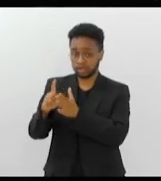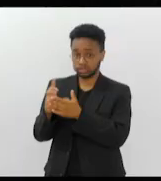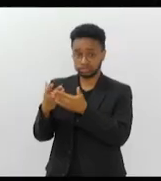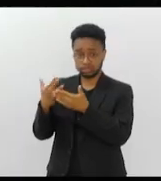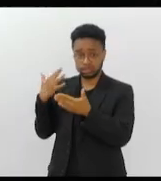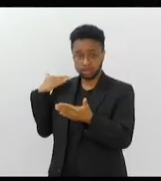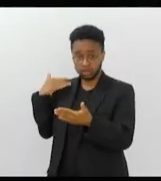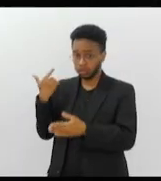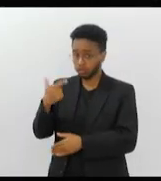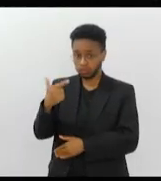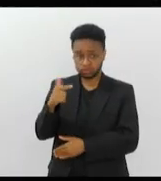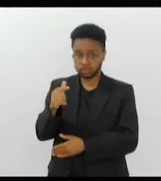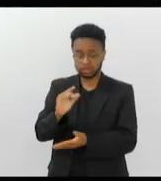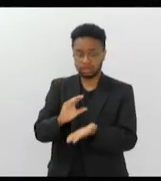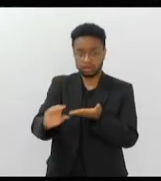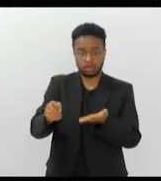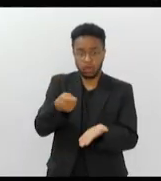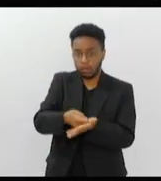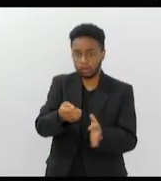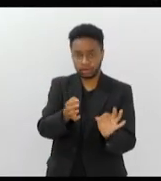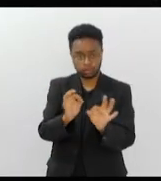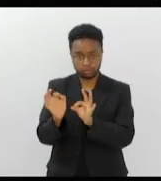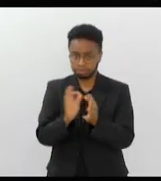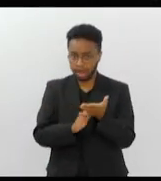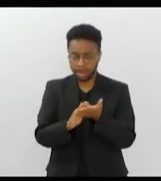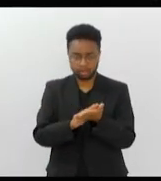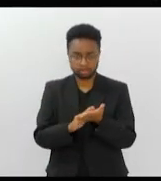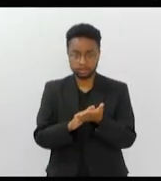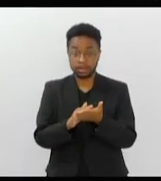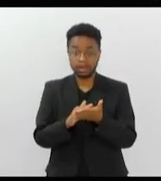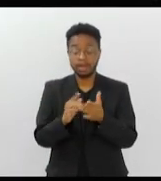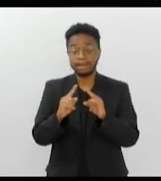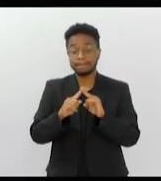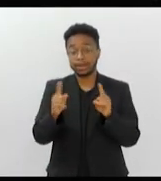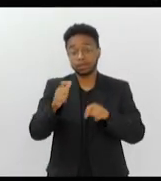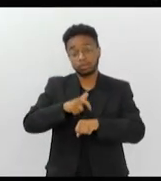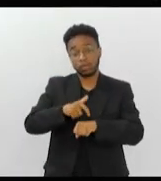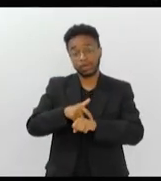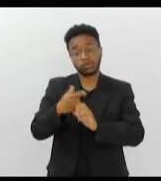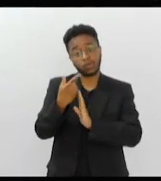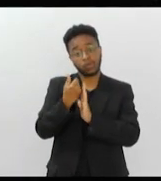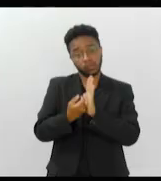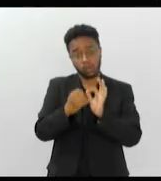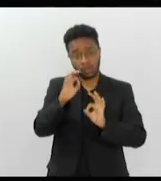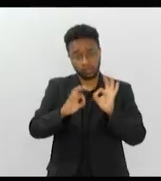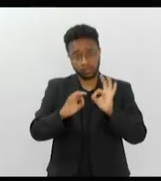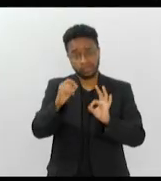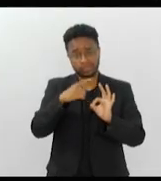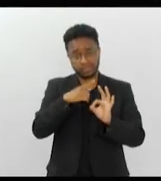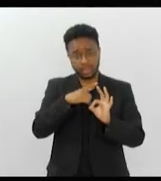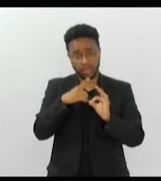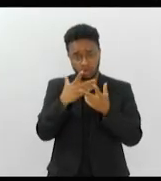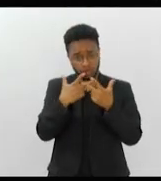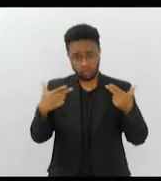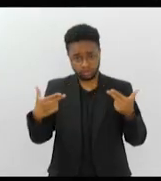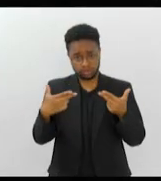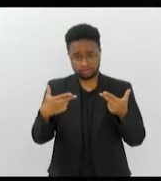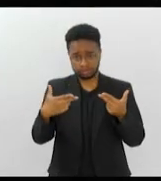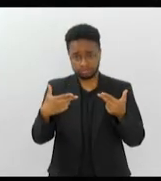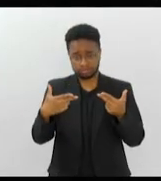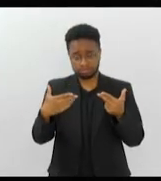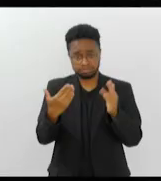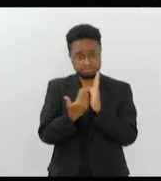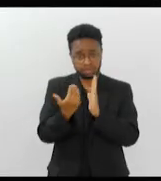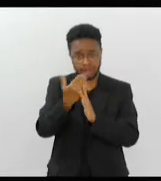não tinha emenda impositiva. E na realização do orçamento tinha algum escândalo? Entra